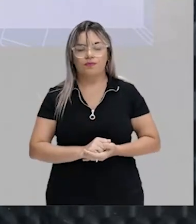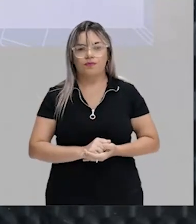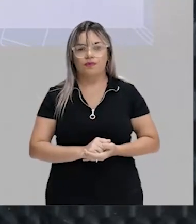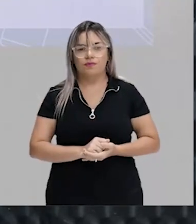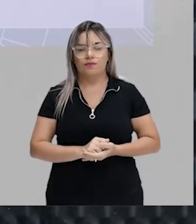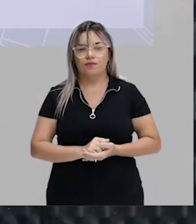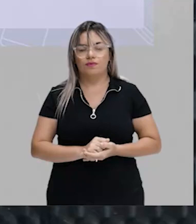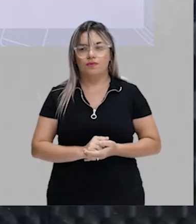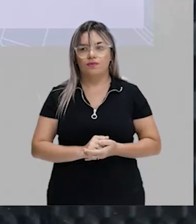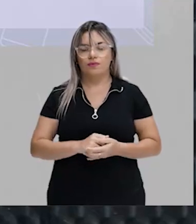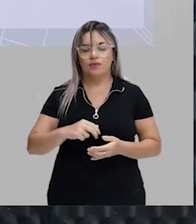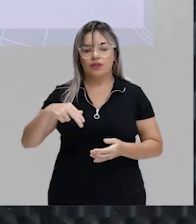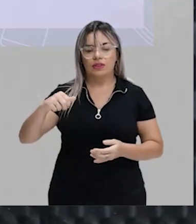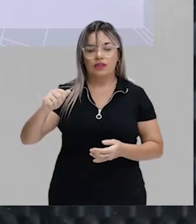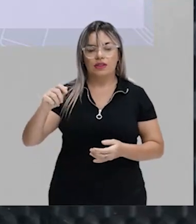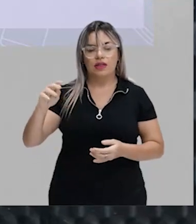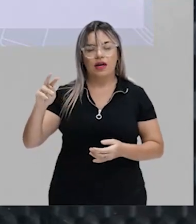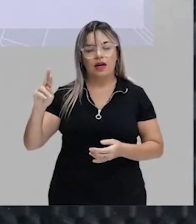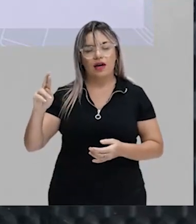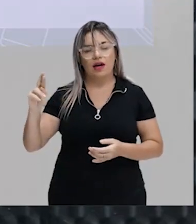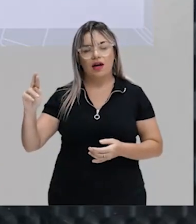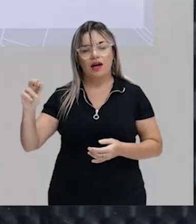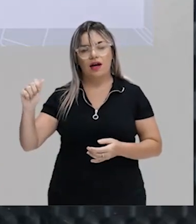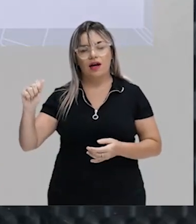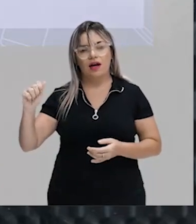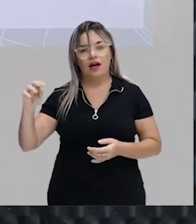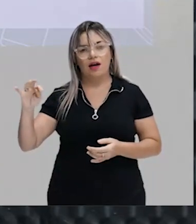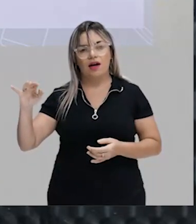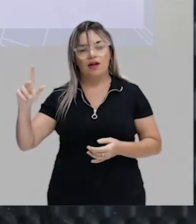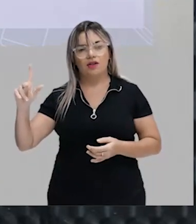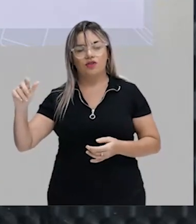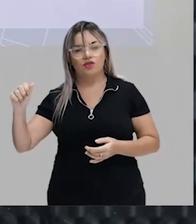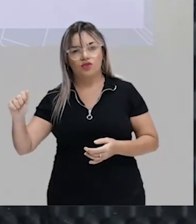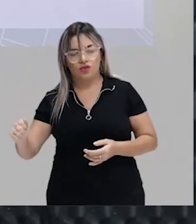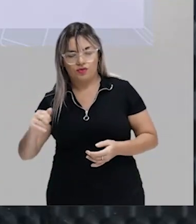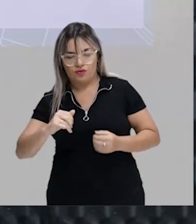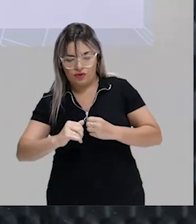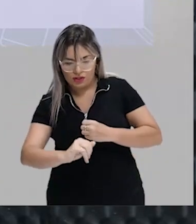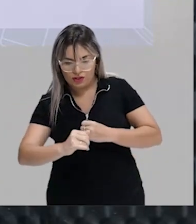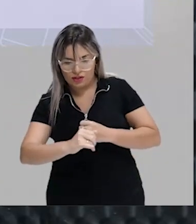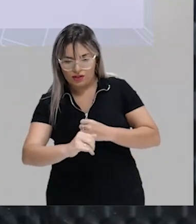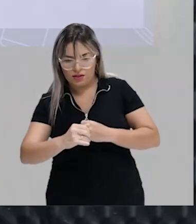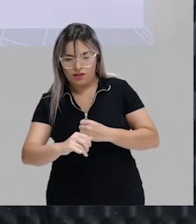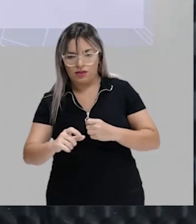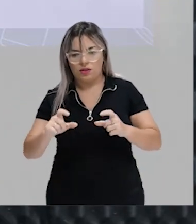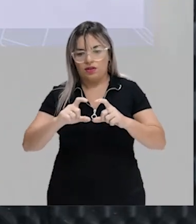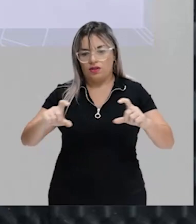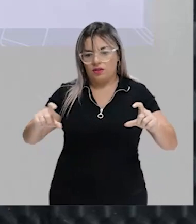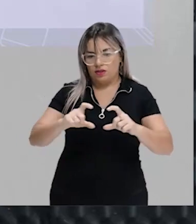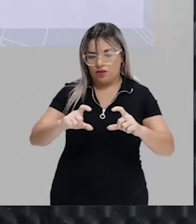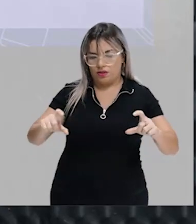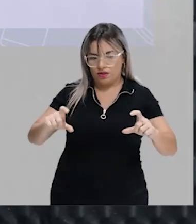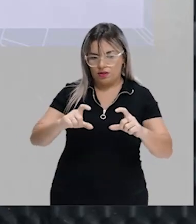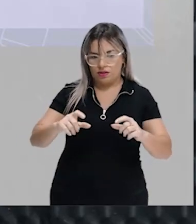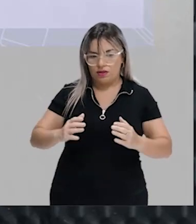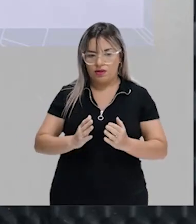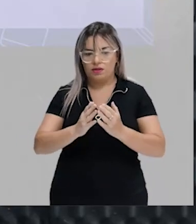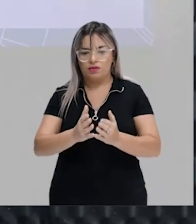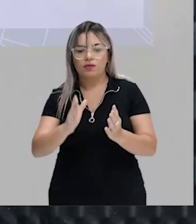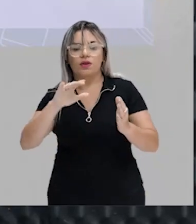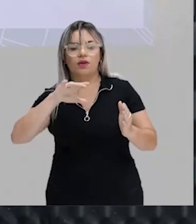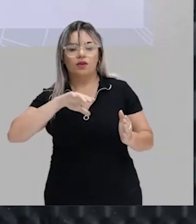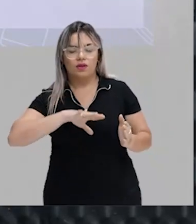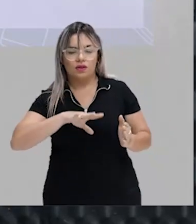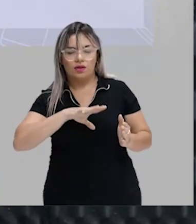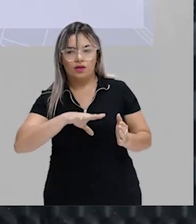Luís de Camões, que se inspirou nas características do classicismo. Camões se destaca,